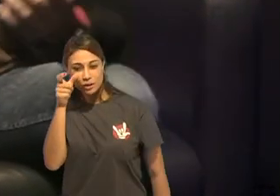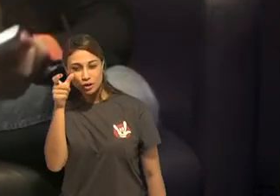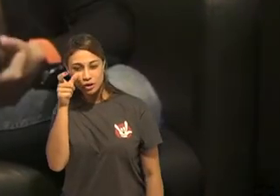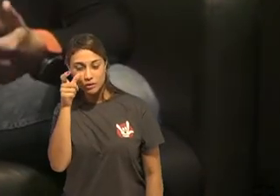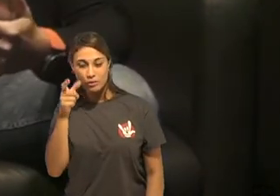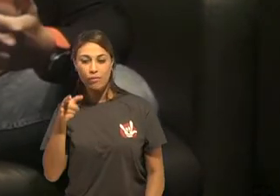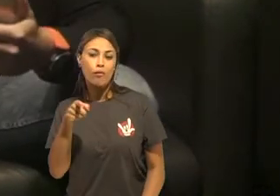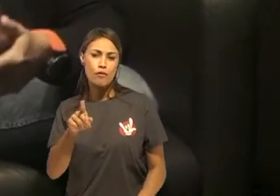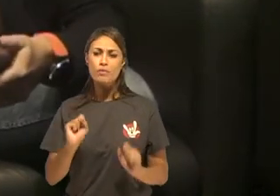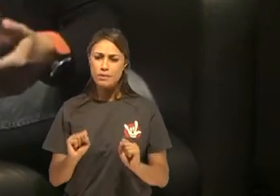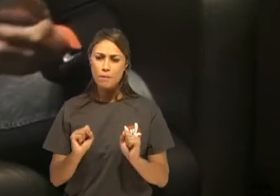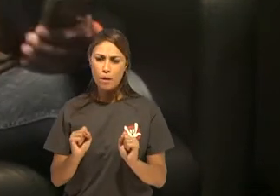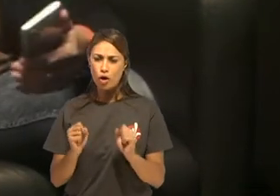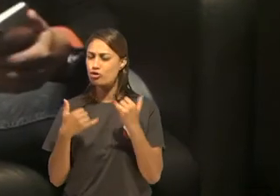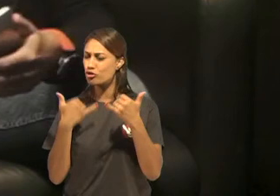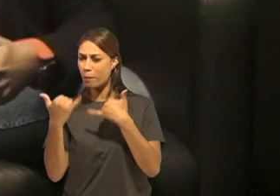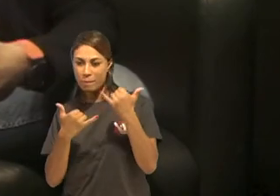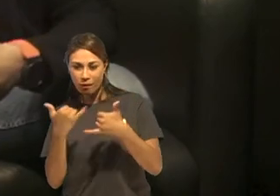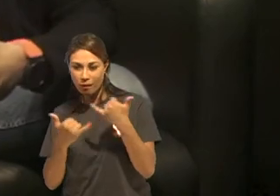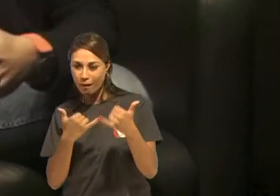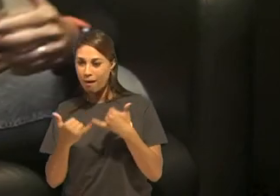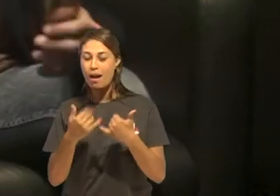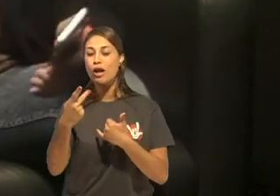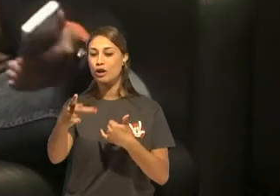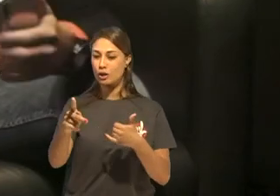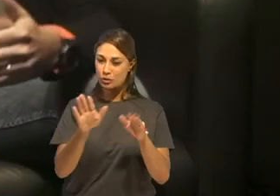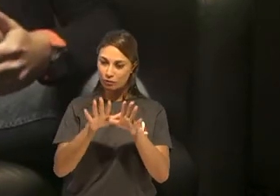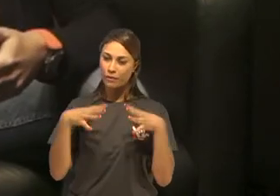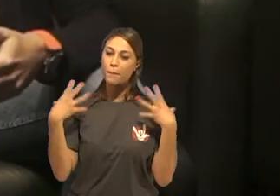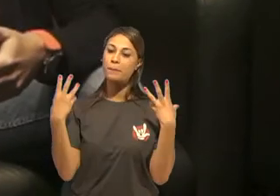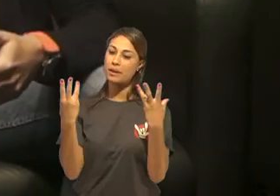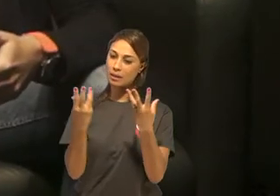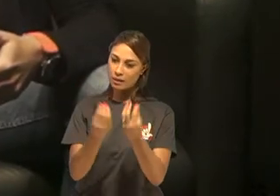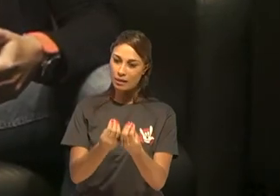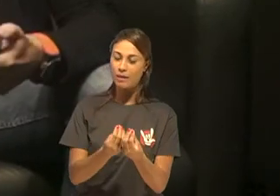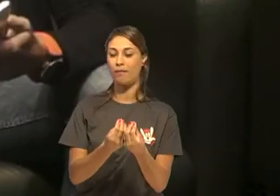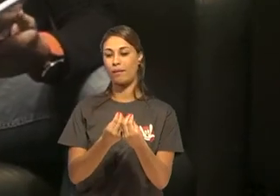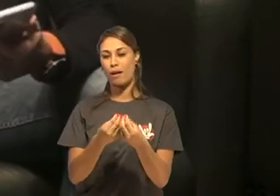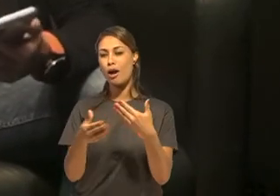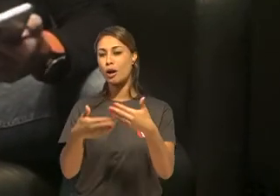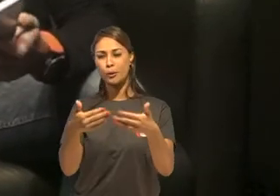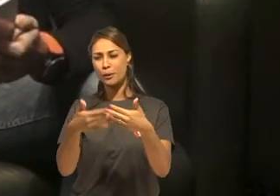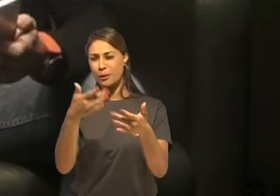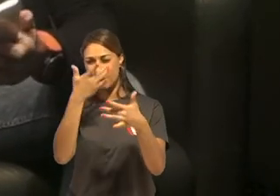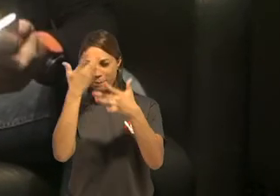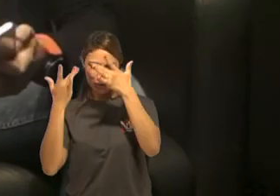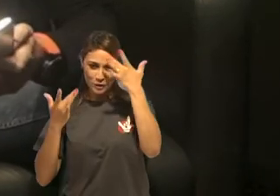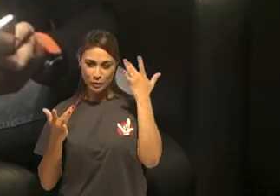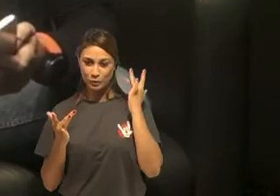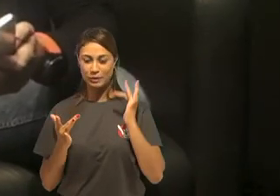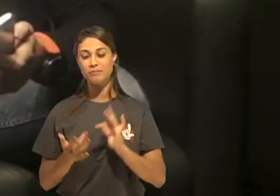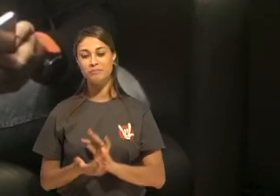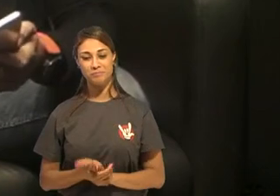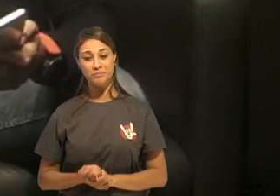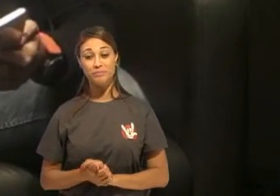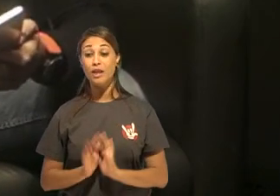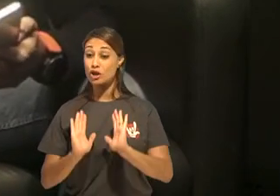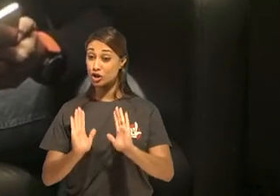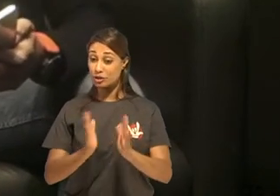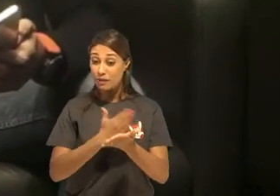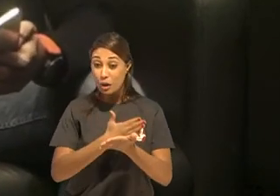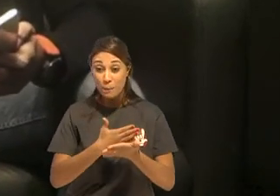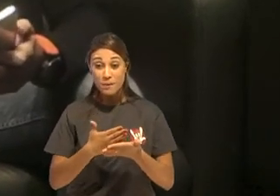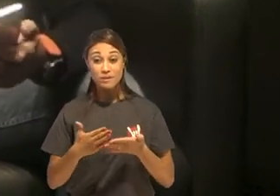brinca com alguém aí na tua casa, certo? Chama alguém aí na sala para brincar junto com você, que nós já vamos soltar aqui a primeira